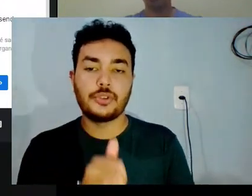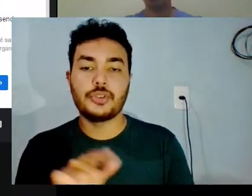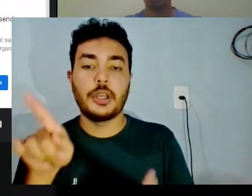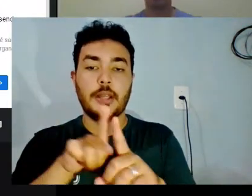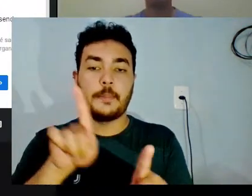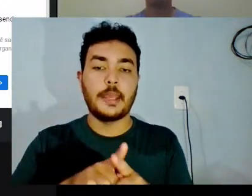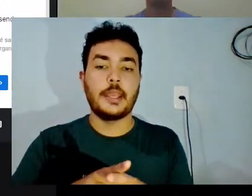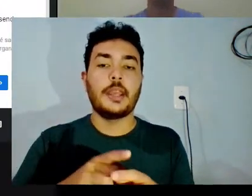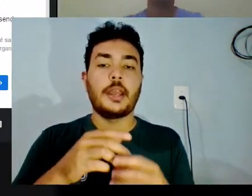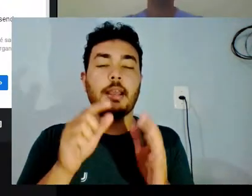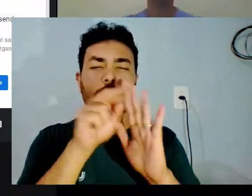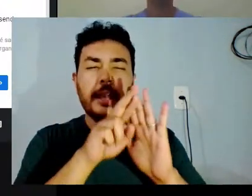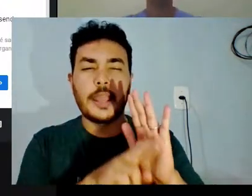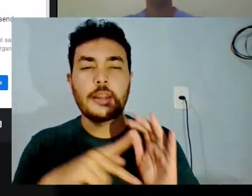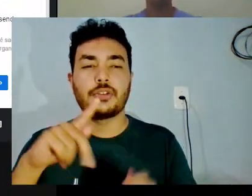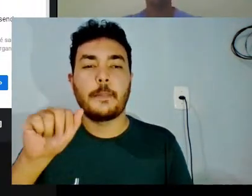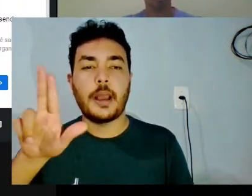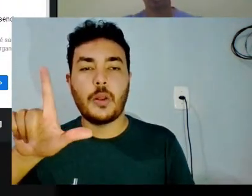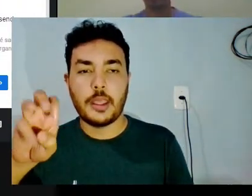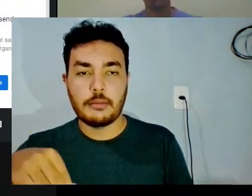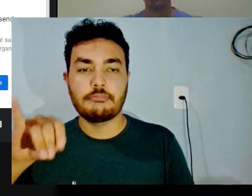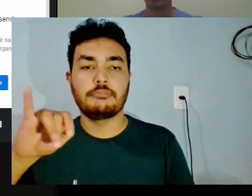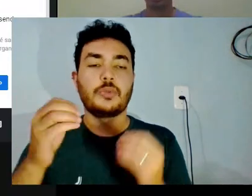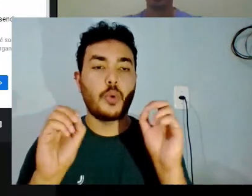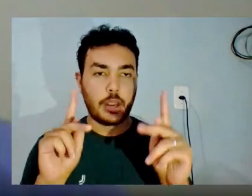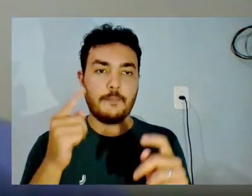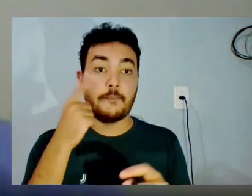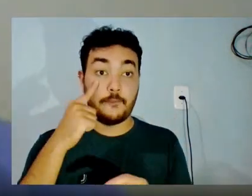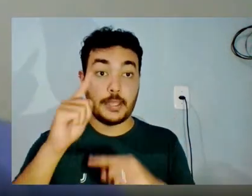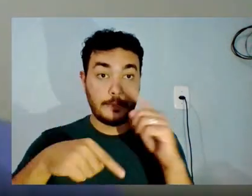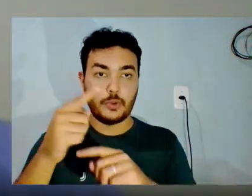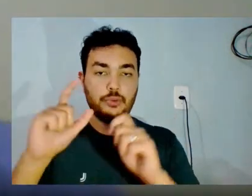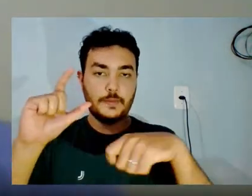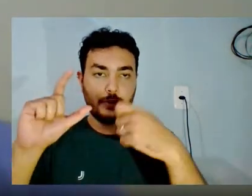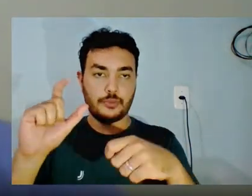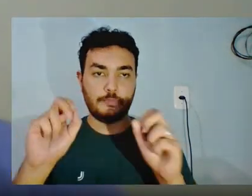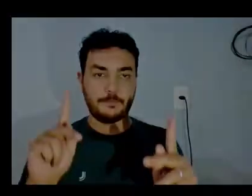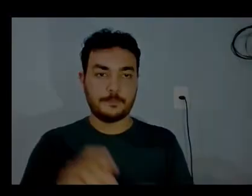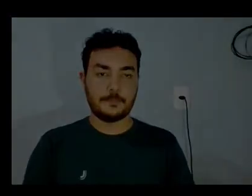Pauli e da regra de Hund, tá? A gente vai ver na sequência, nos próximos vídeos.